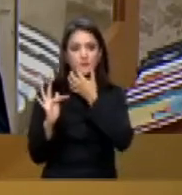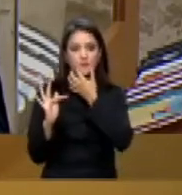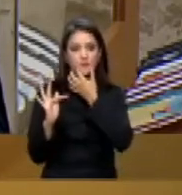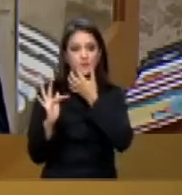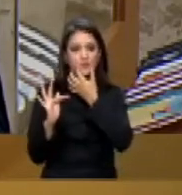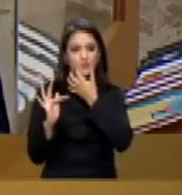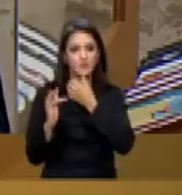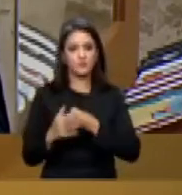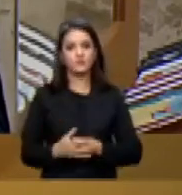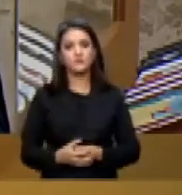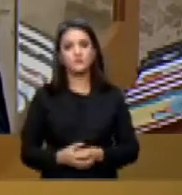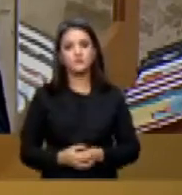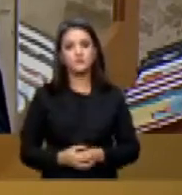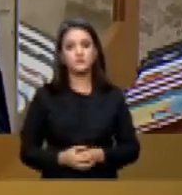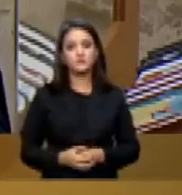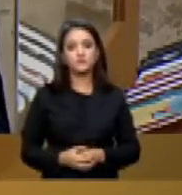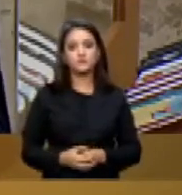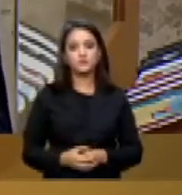brasileira.